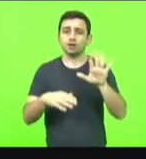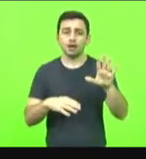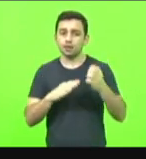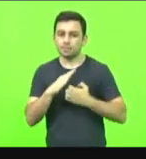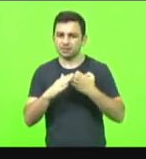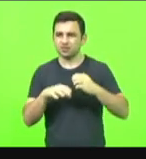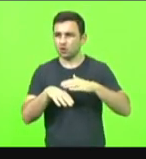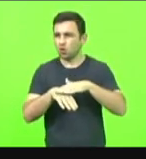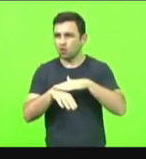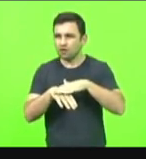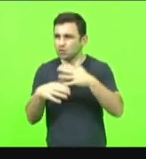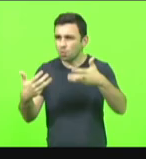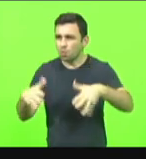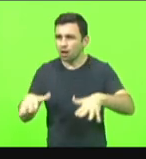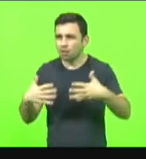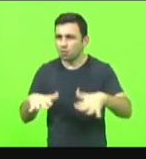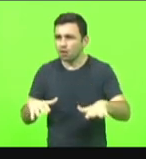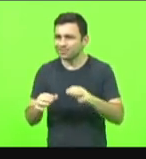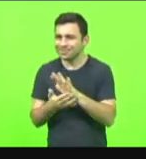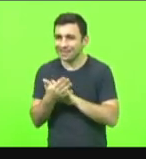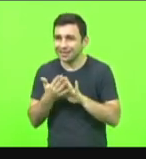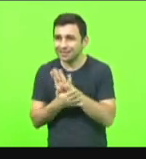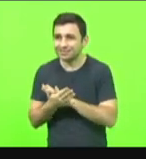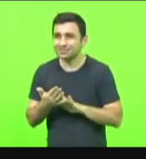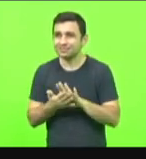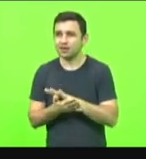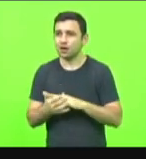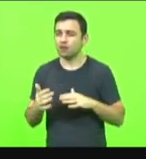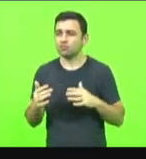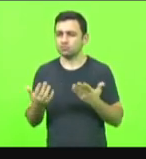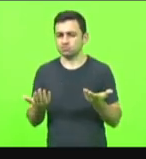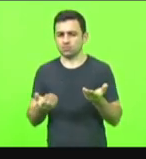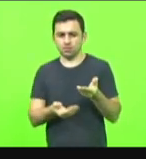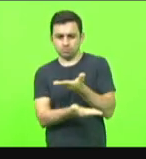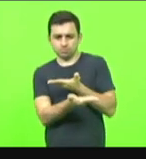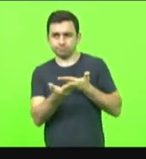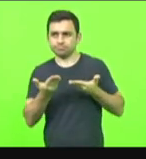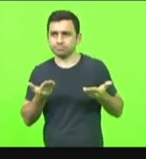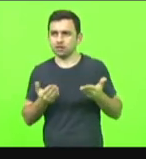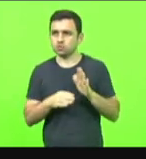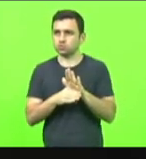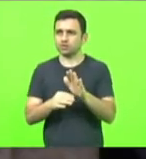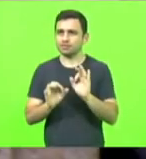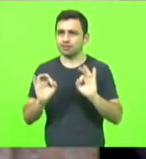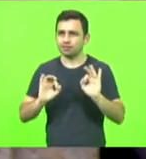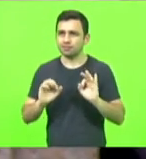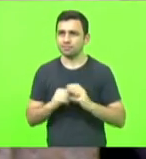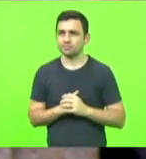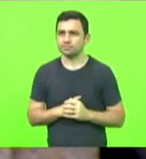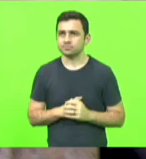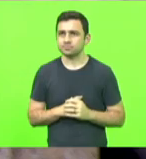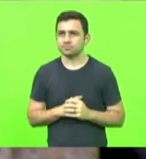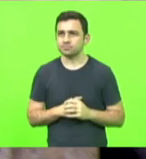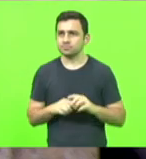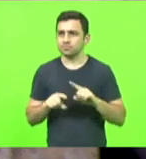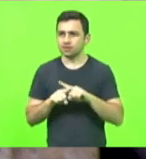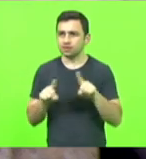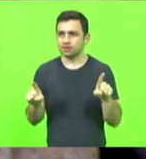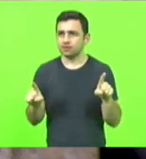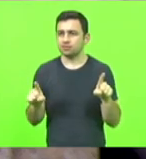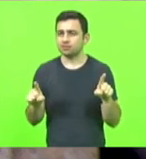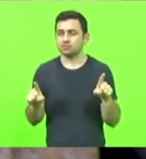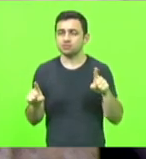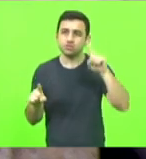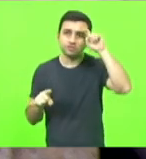dialogar, não conversar com a colônia, não ter nenhum tipo de compensação a esses camaradas que simplesmente vão ficar entregues à própria